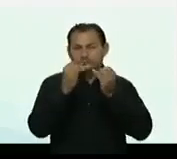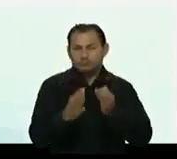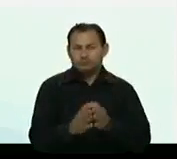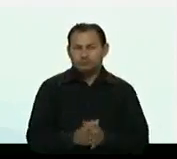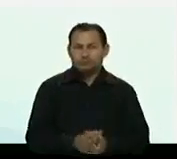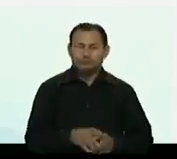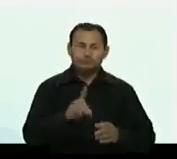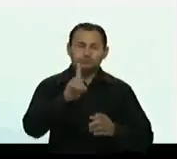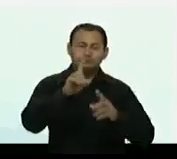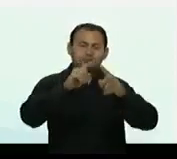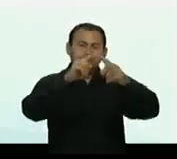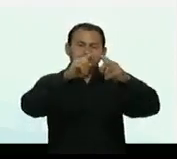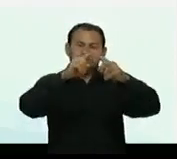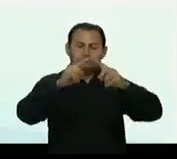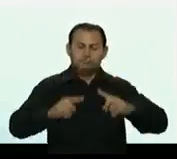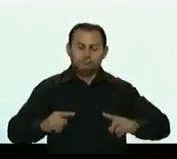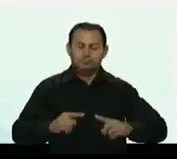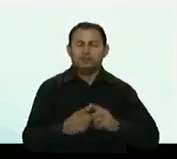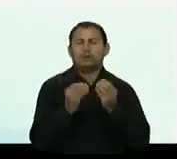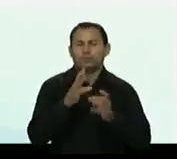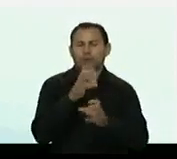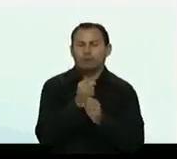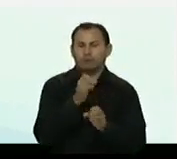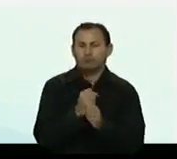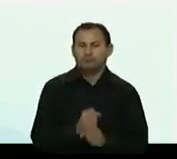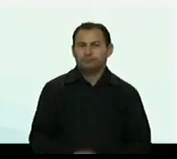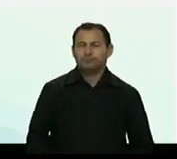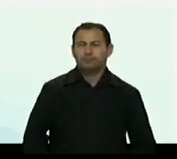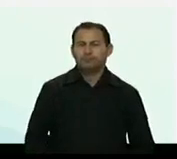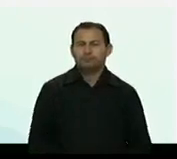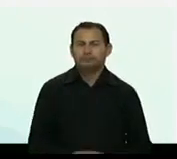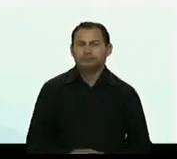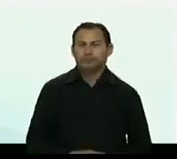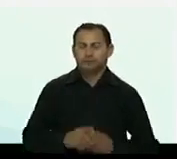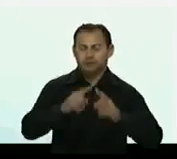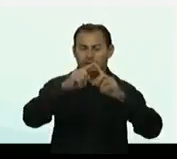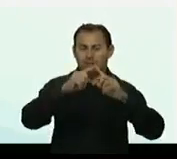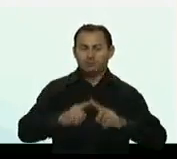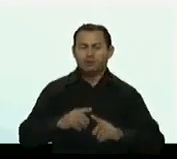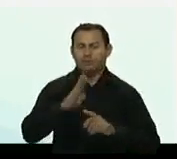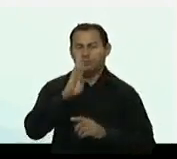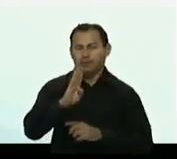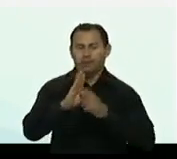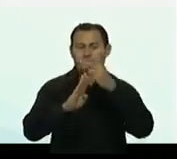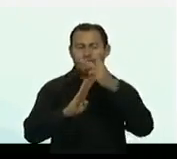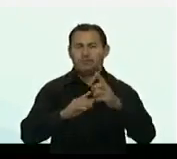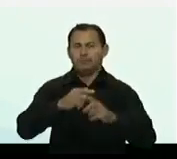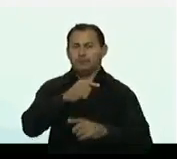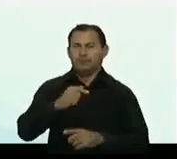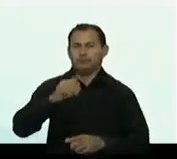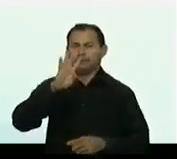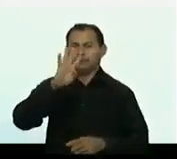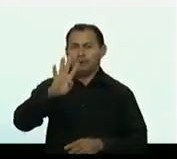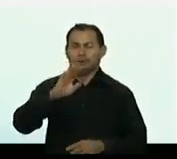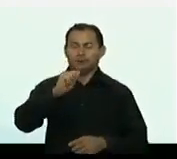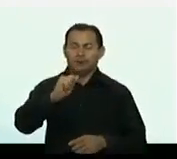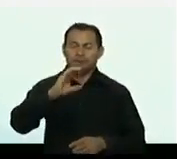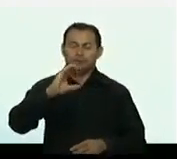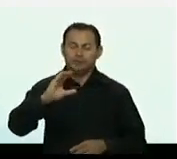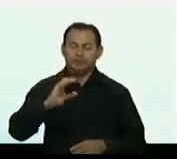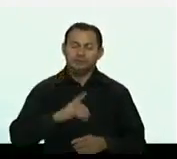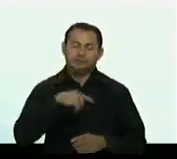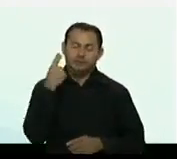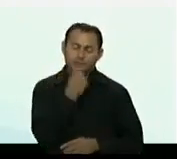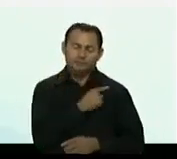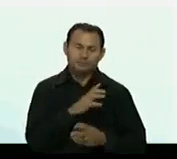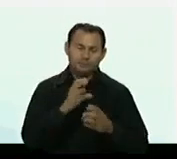delta. Mas como a gente calcula esse delta? O delta é calculado por b² menos 4ac. Então, aqui nós temos